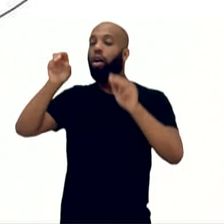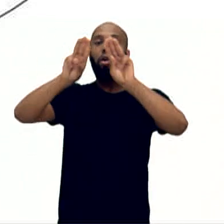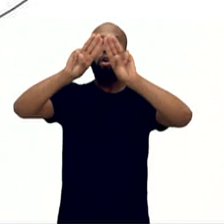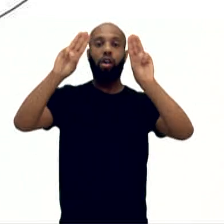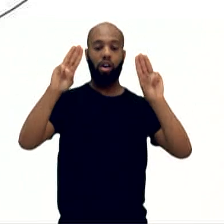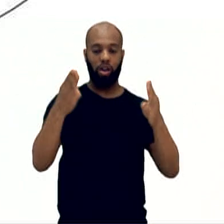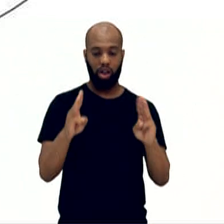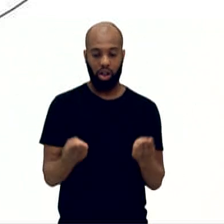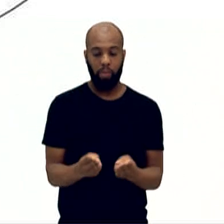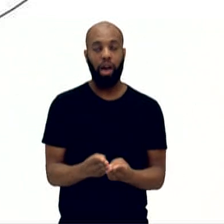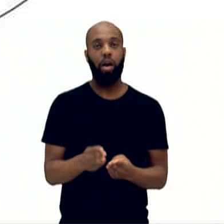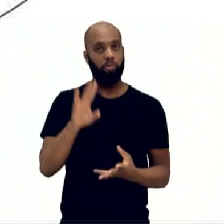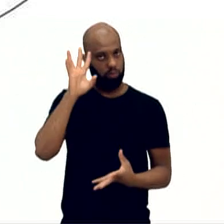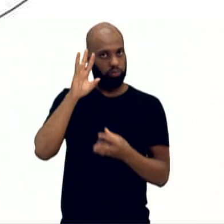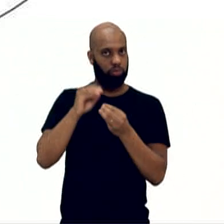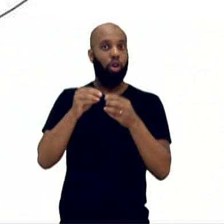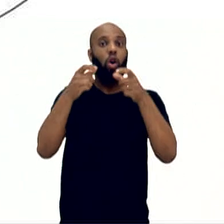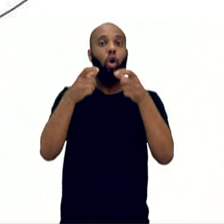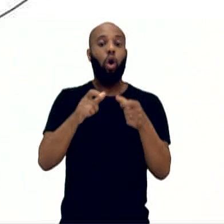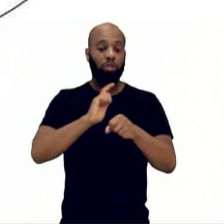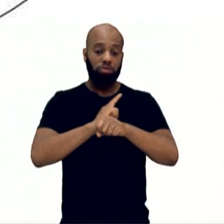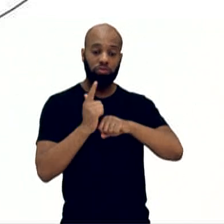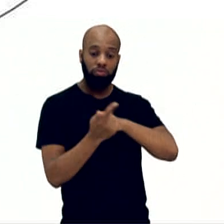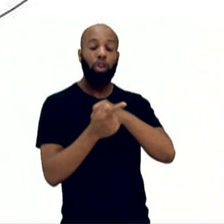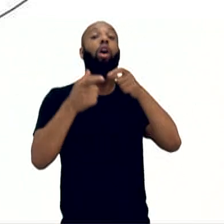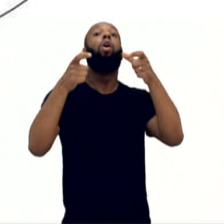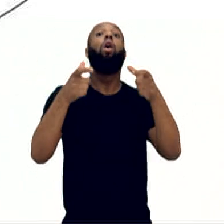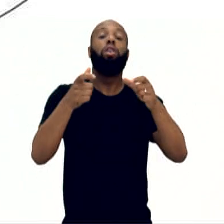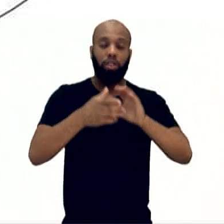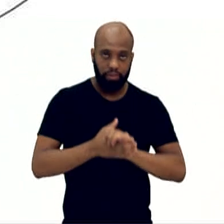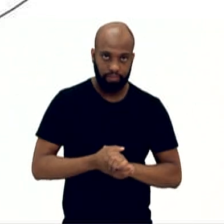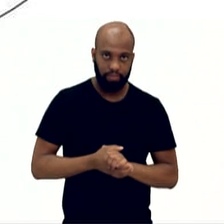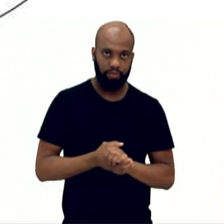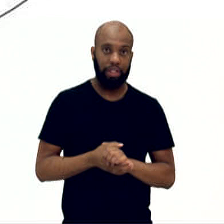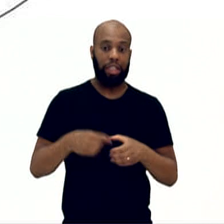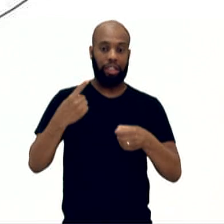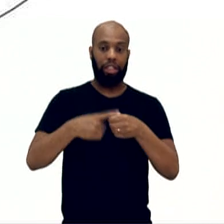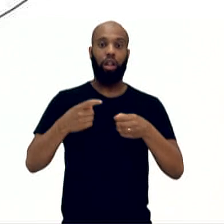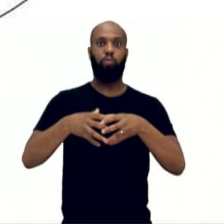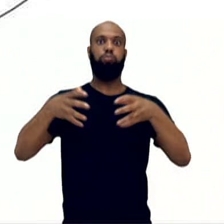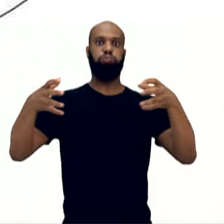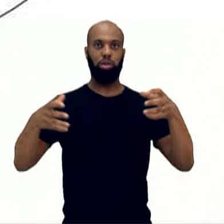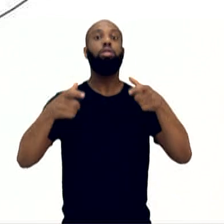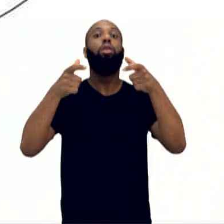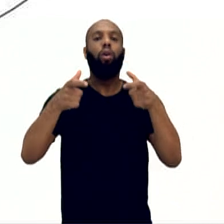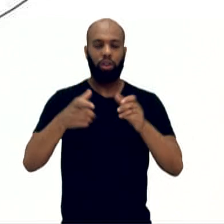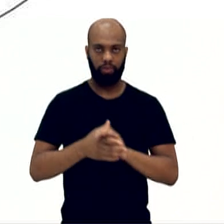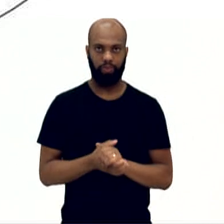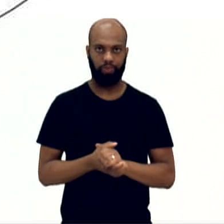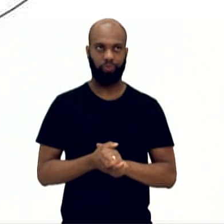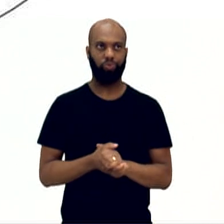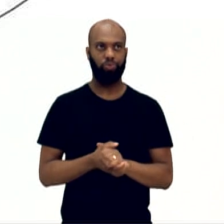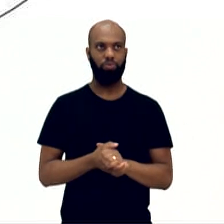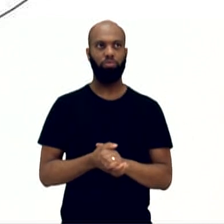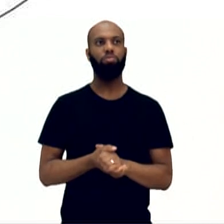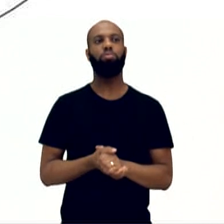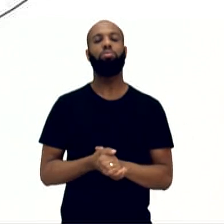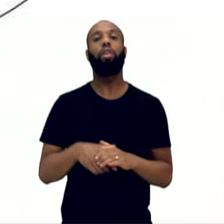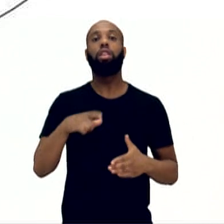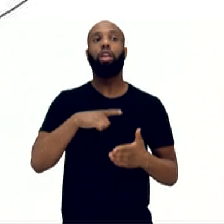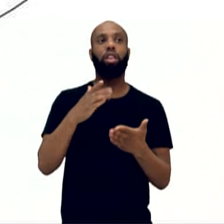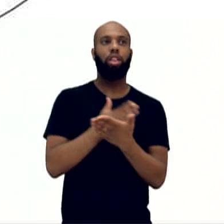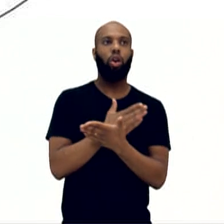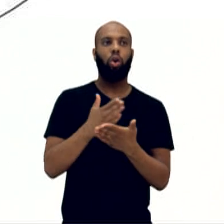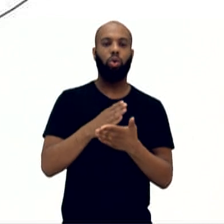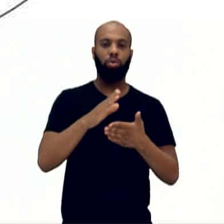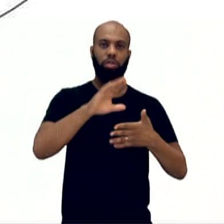gente entender ali na localização geográfica, né, onde ficam as megacidades, né? Então, nós temos aqui algumas